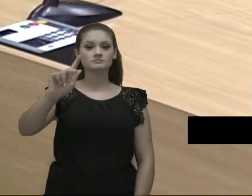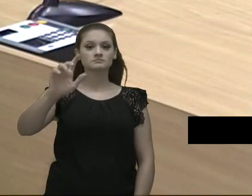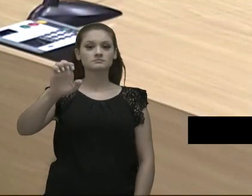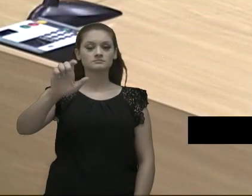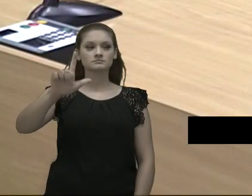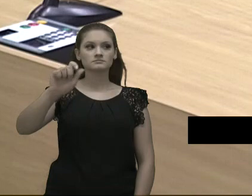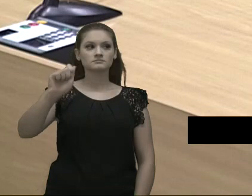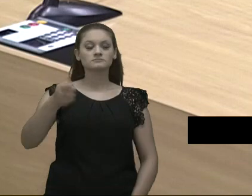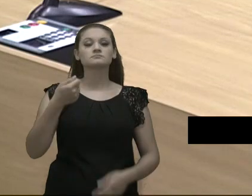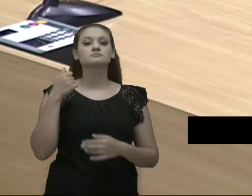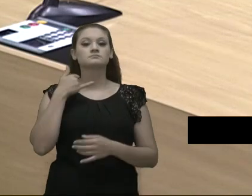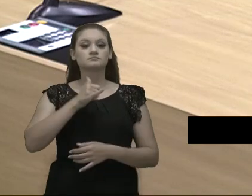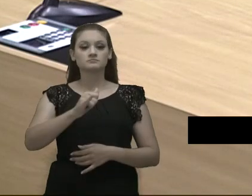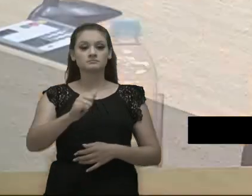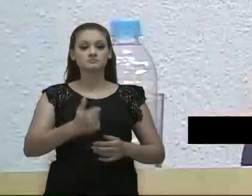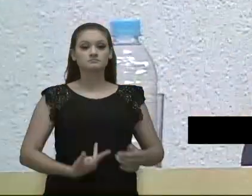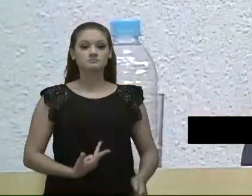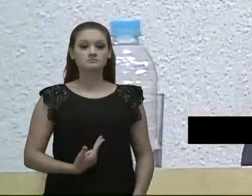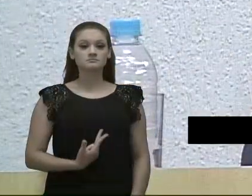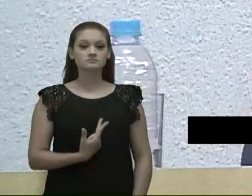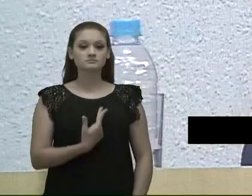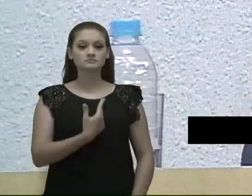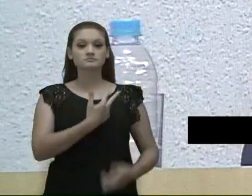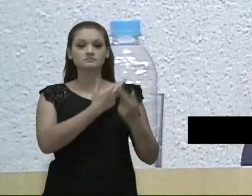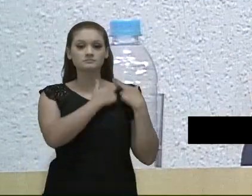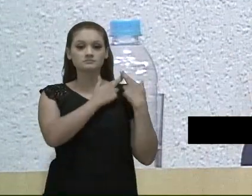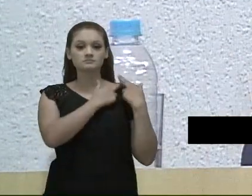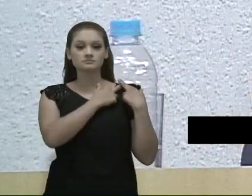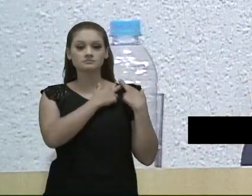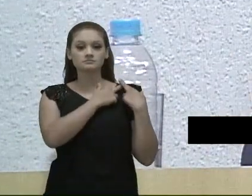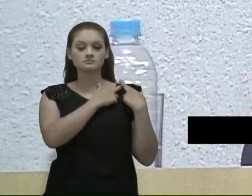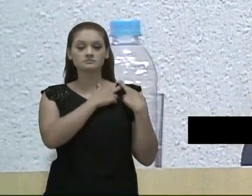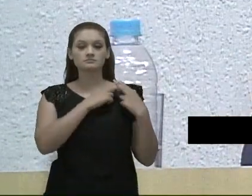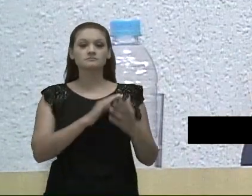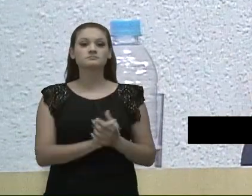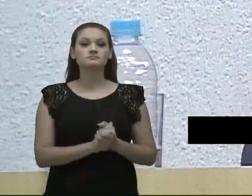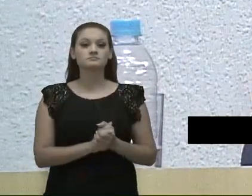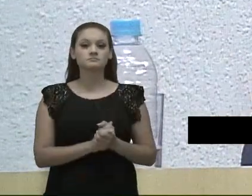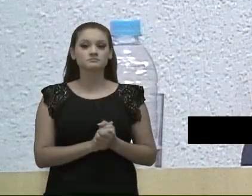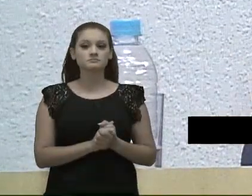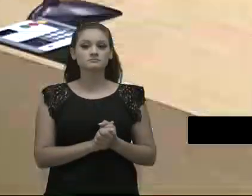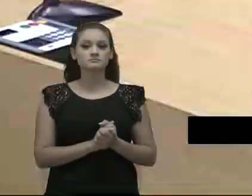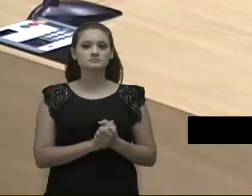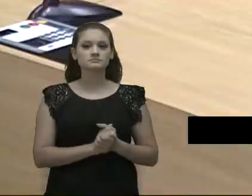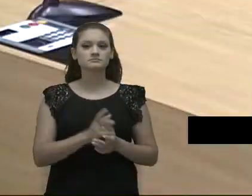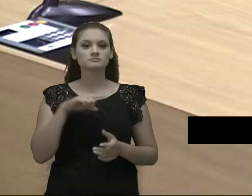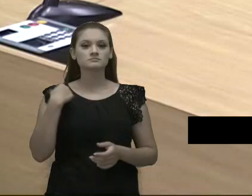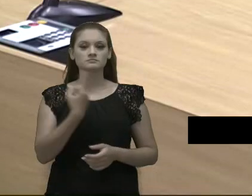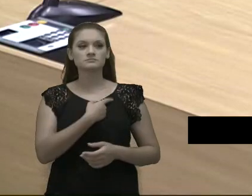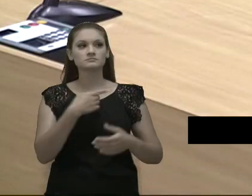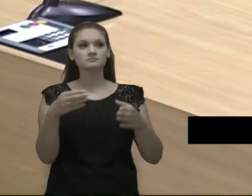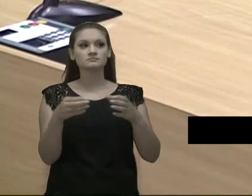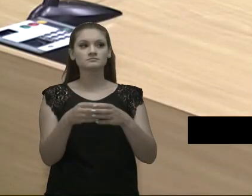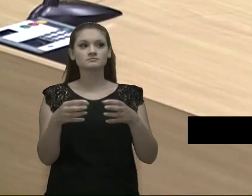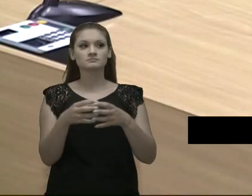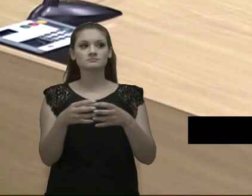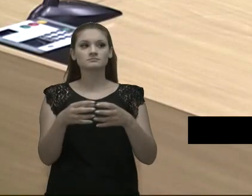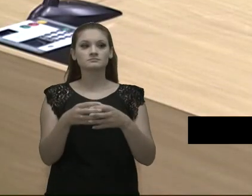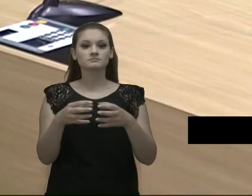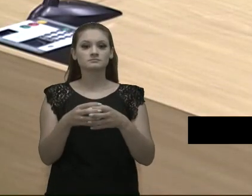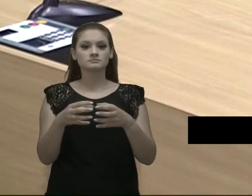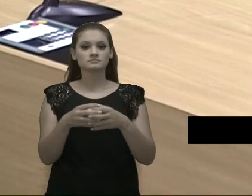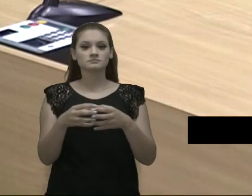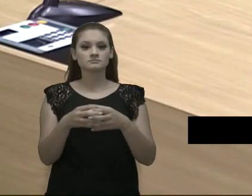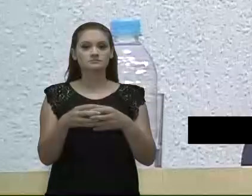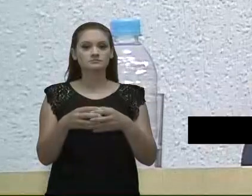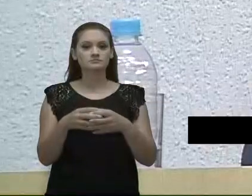de cirurgia. Que dia e horário? É sobre aviso, nós somos uma equipe.